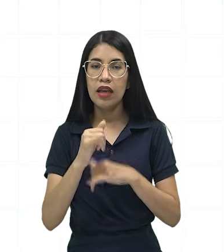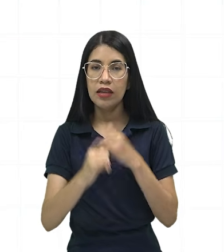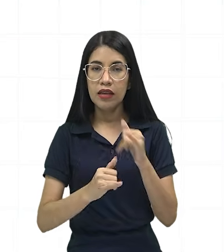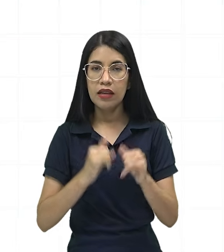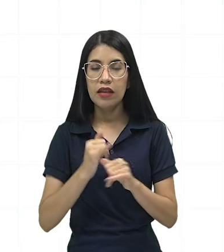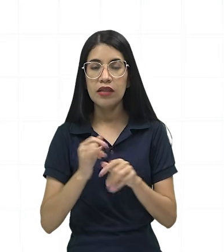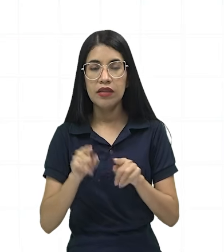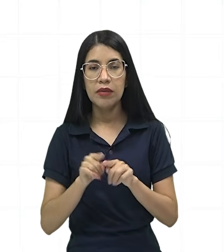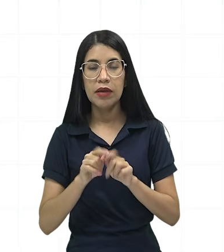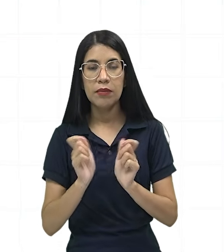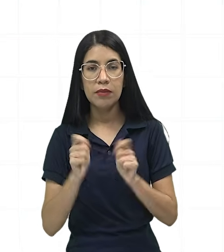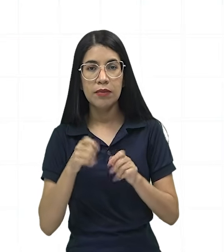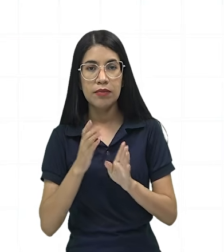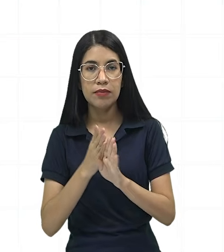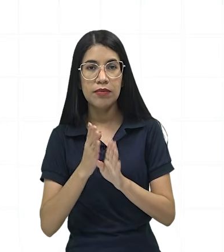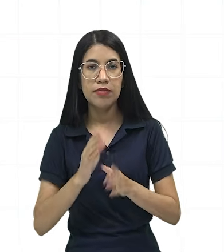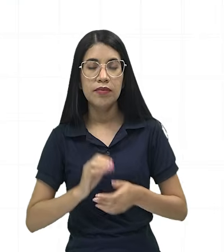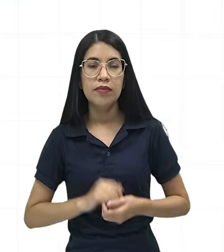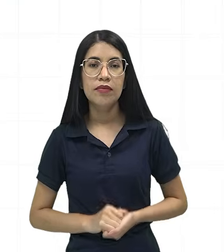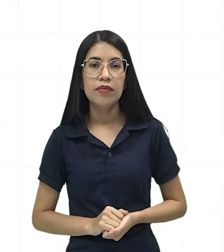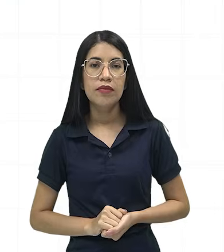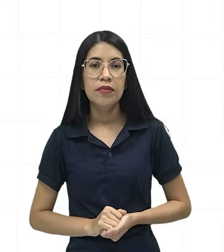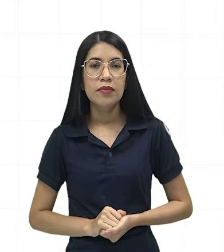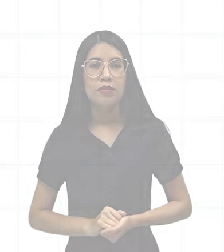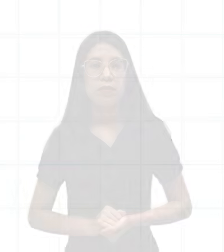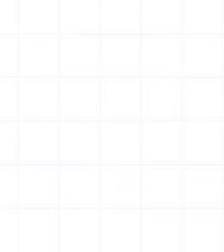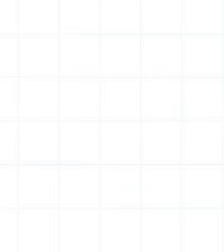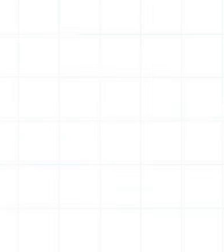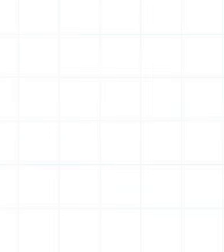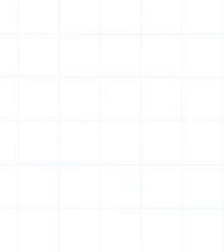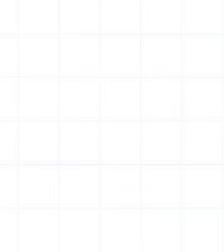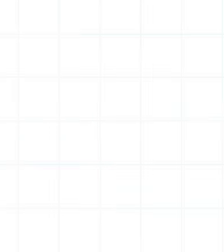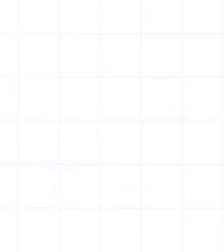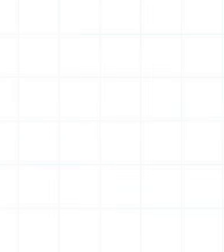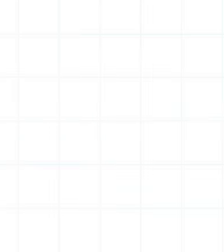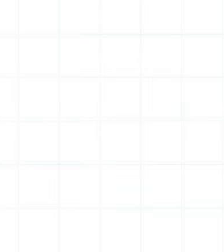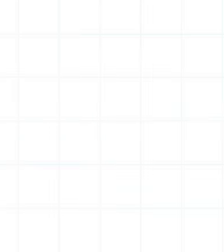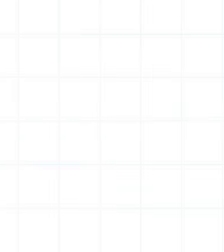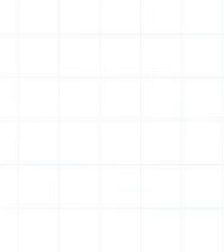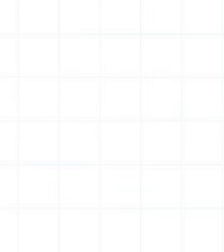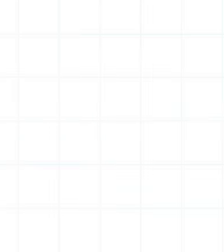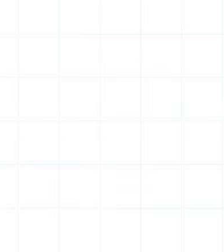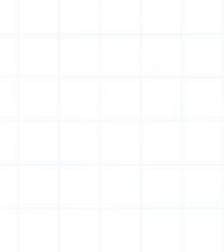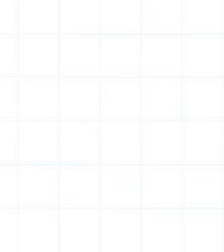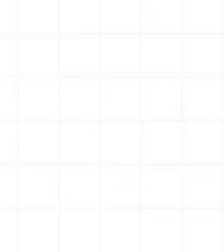digitais, que são aqueles que estão na internet. As revistas